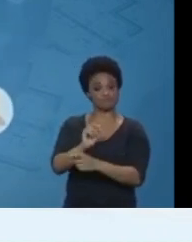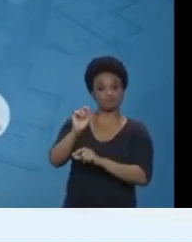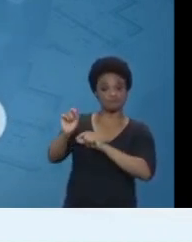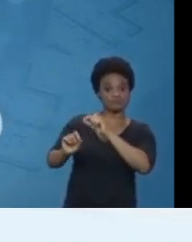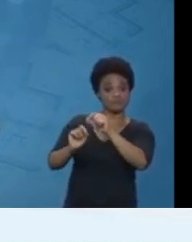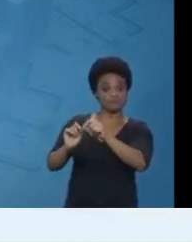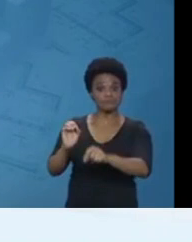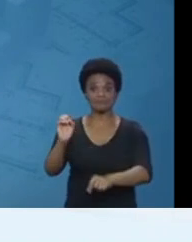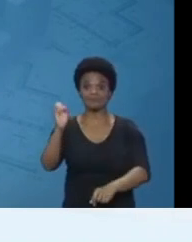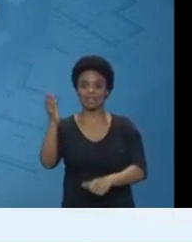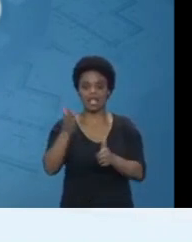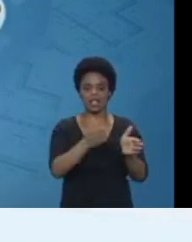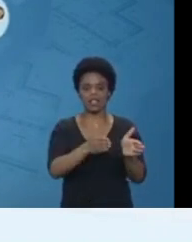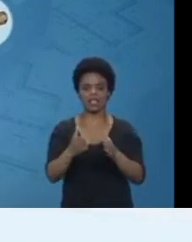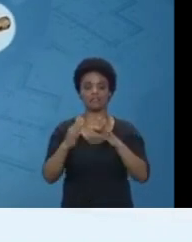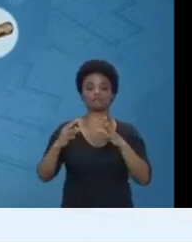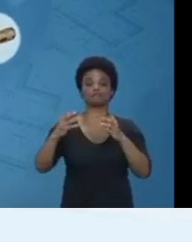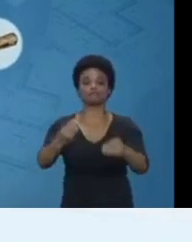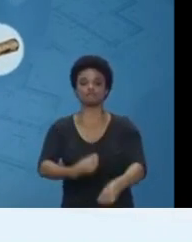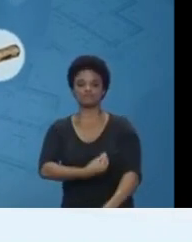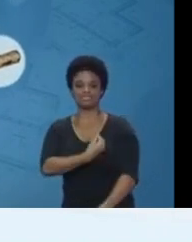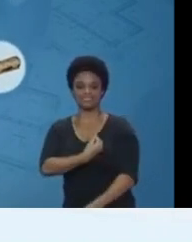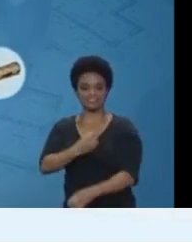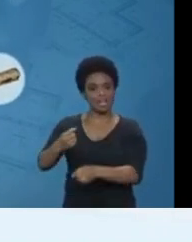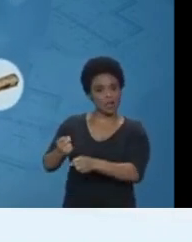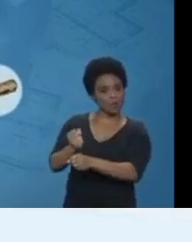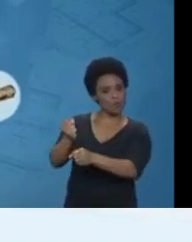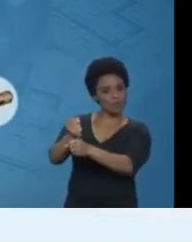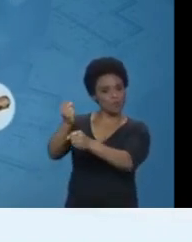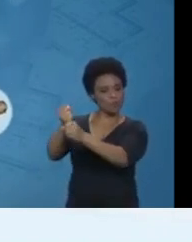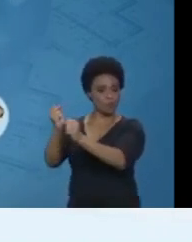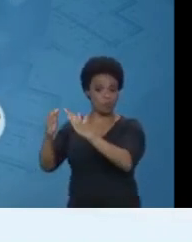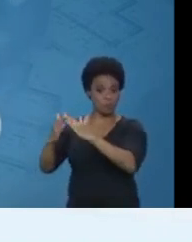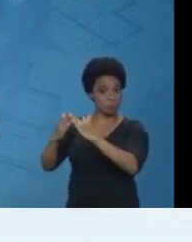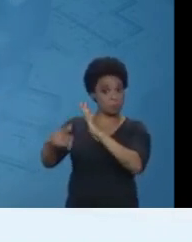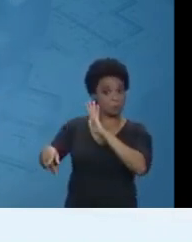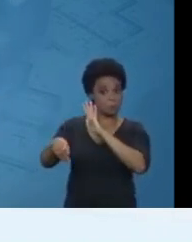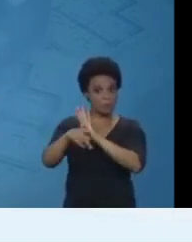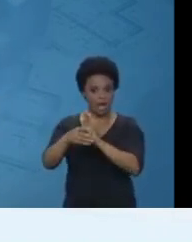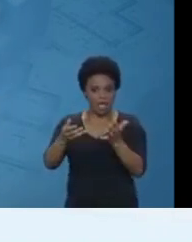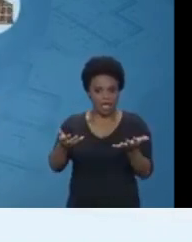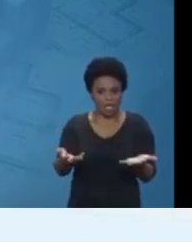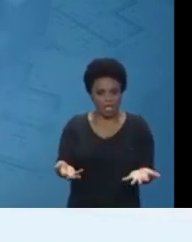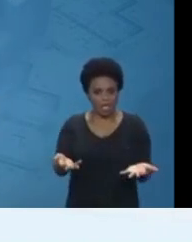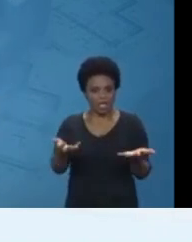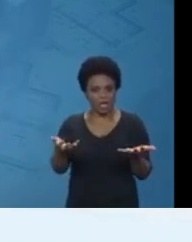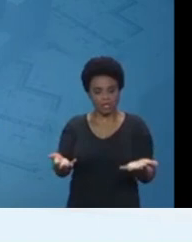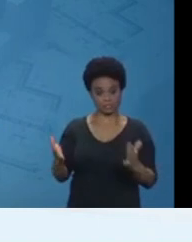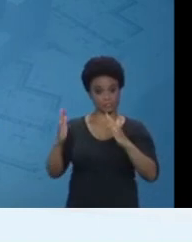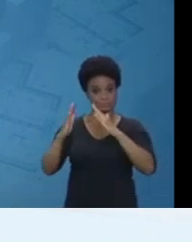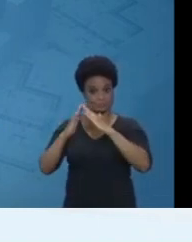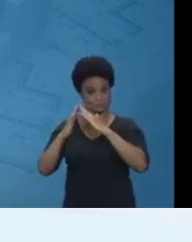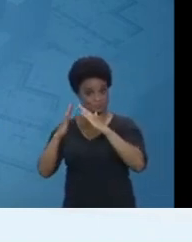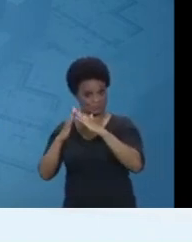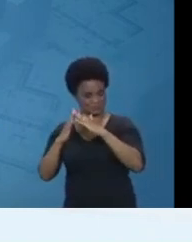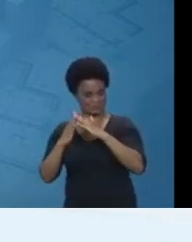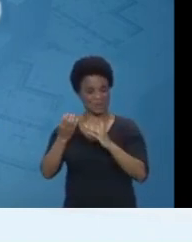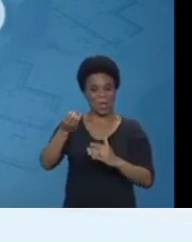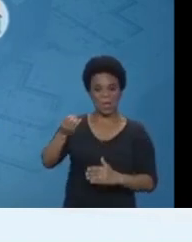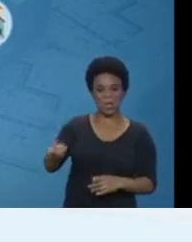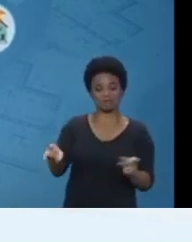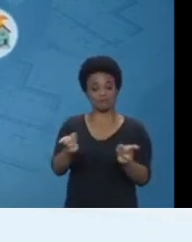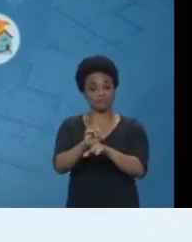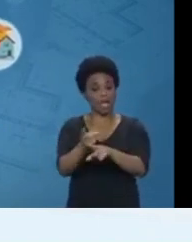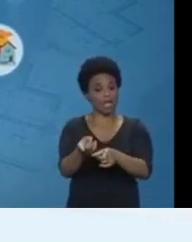que ocorrem durante toda a vida da edificação, como é o caso do próprio peso da estrutura. Já as variáveis